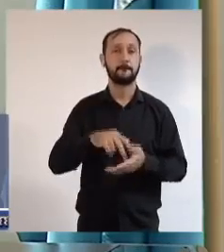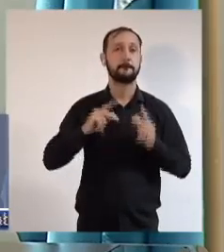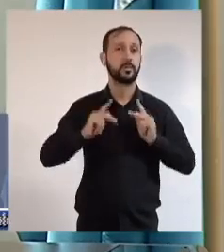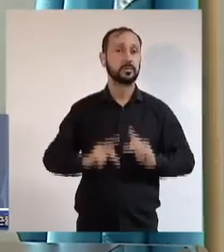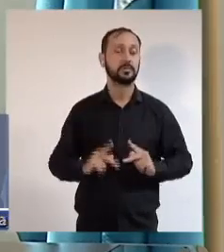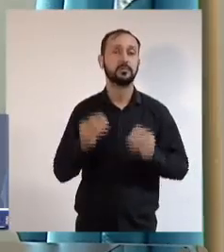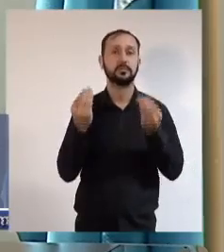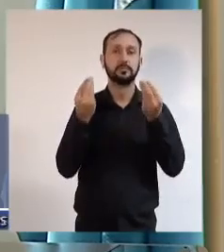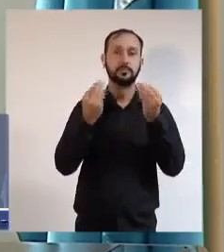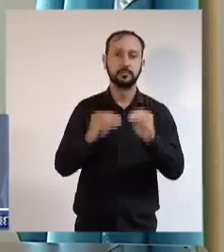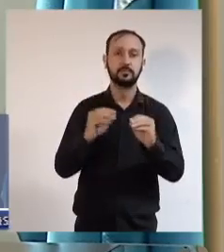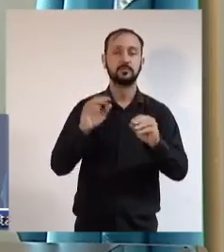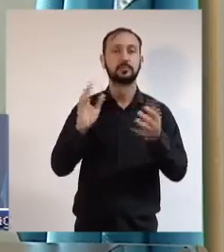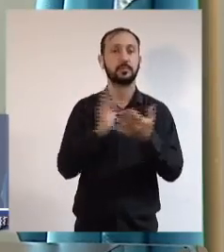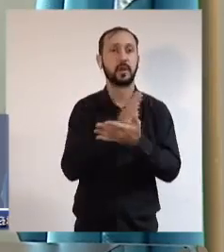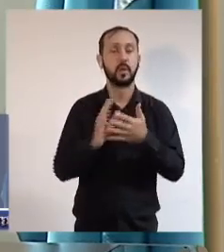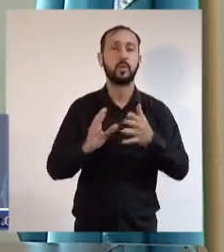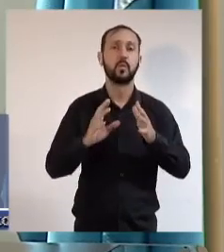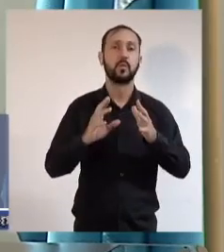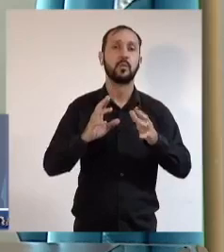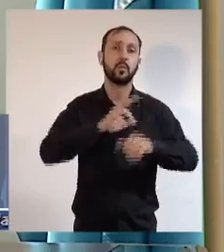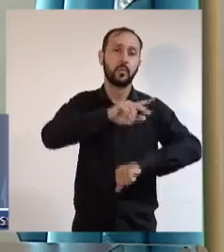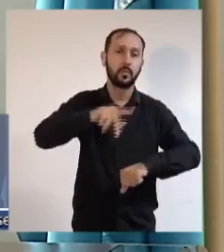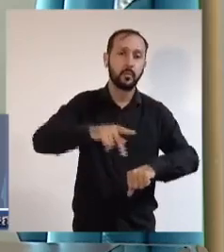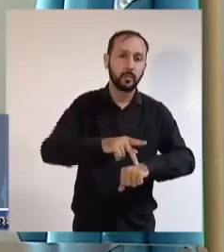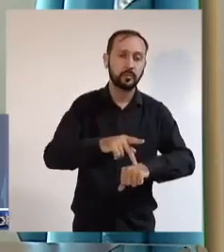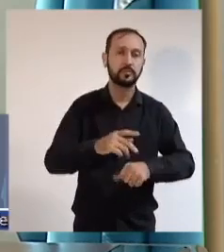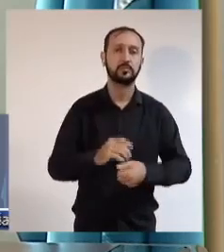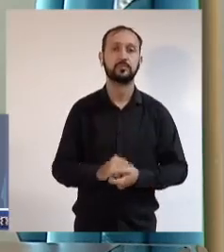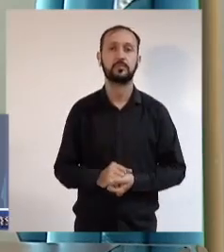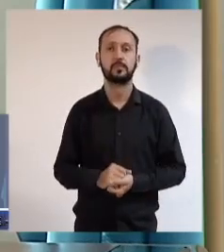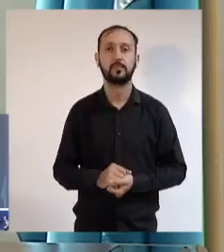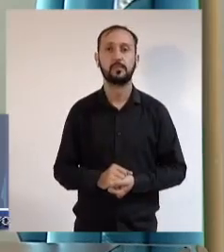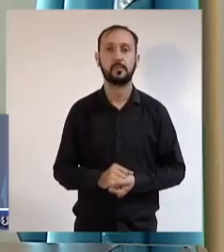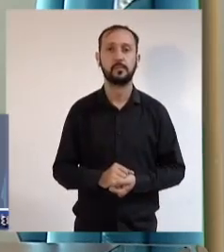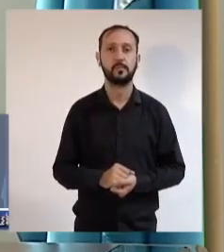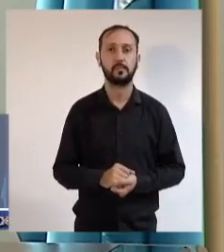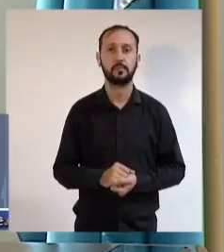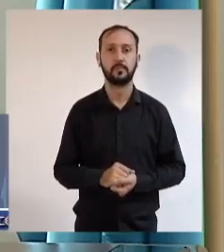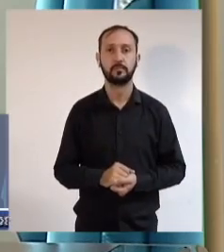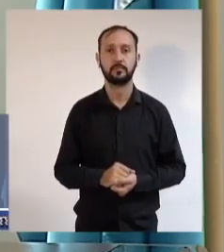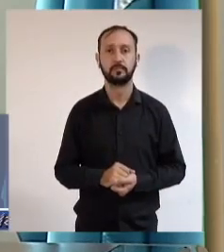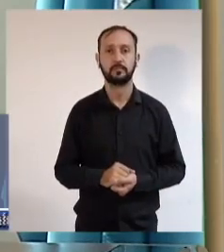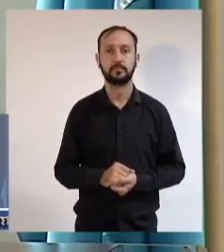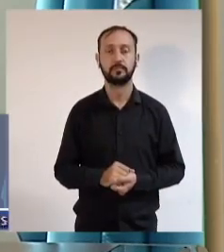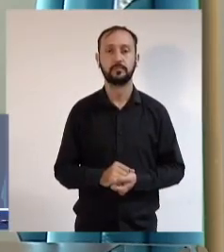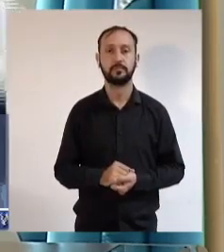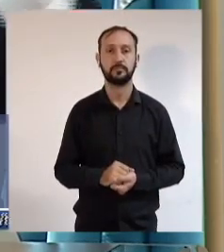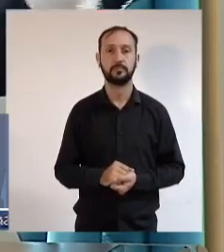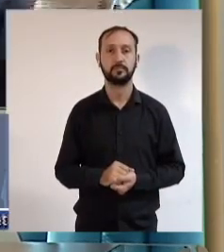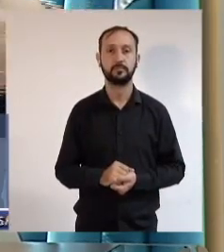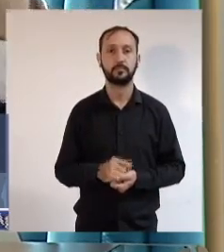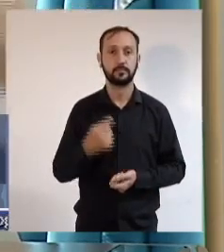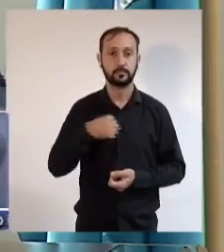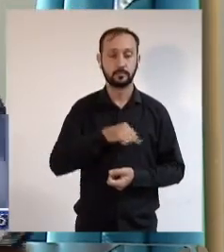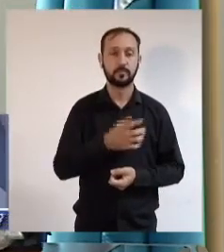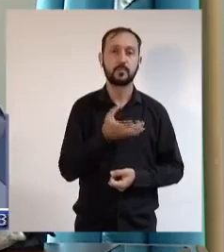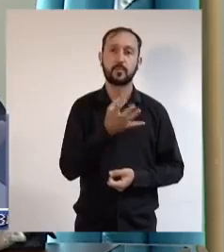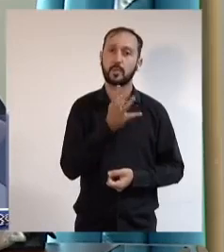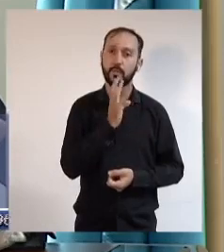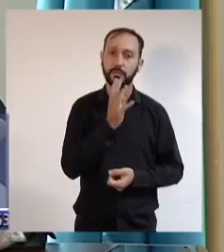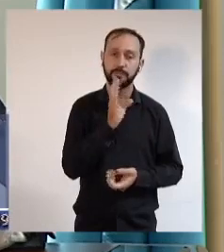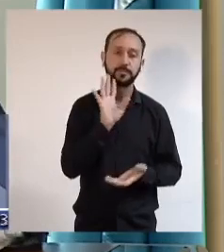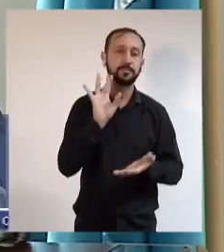a um determinado parque é um determinada situação para que nós possamos conhecer aquela